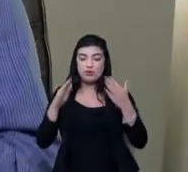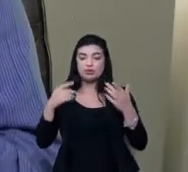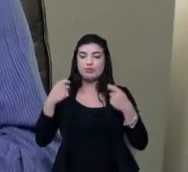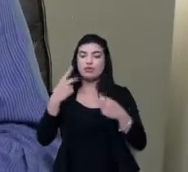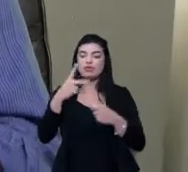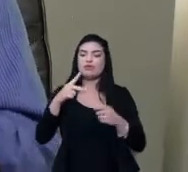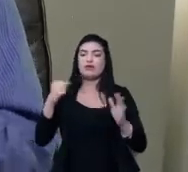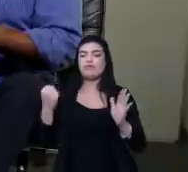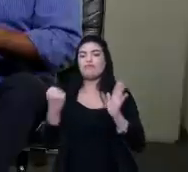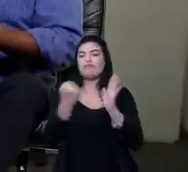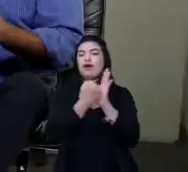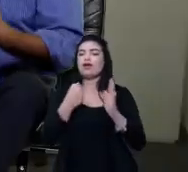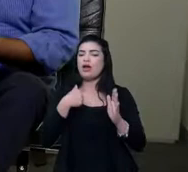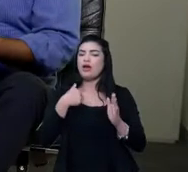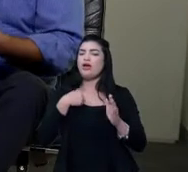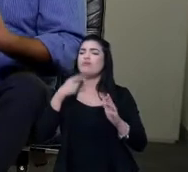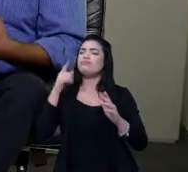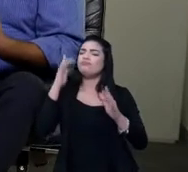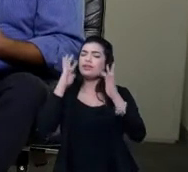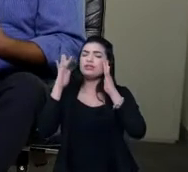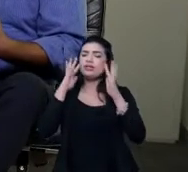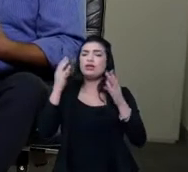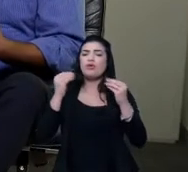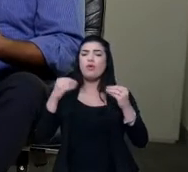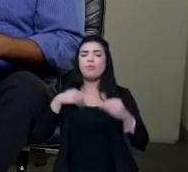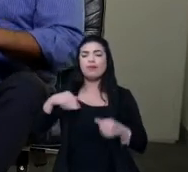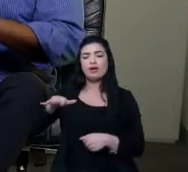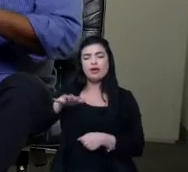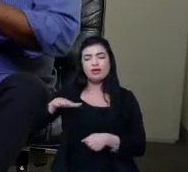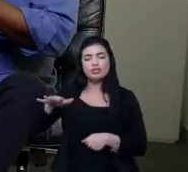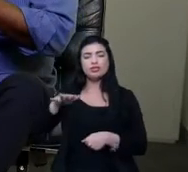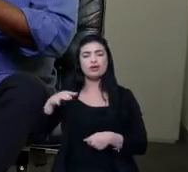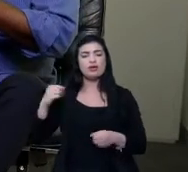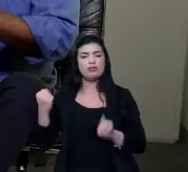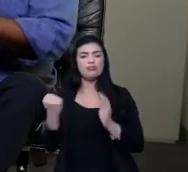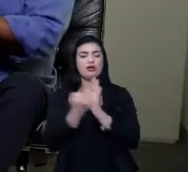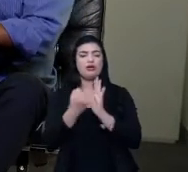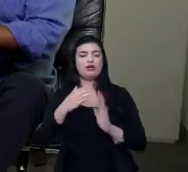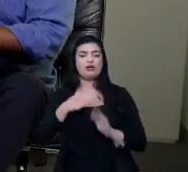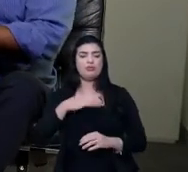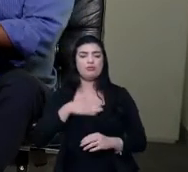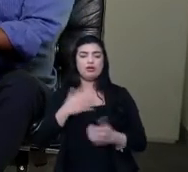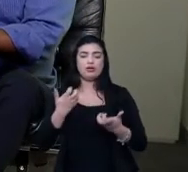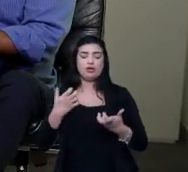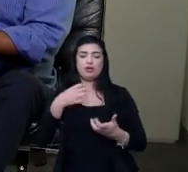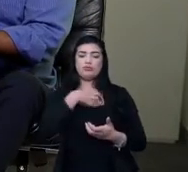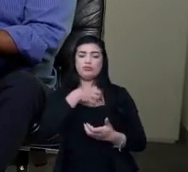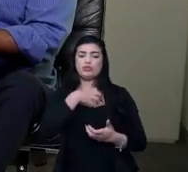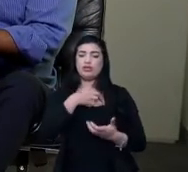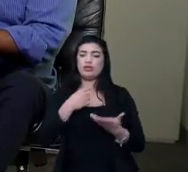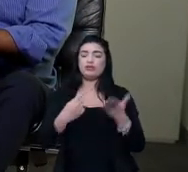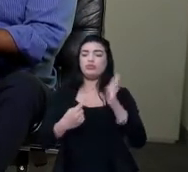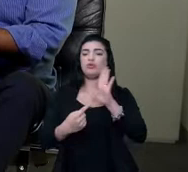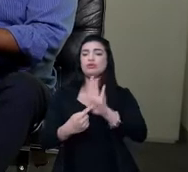buscar na minha aldeia, na minha região, na minha identidade, uma forma de me expressar para poder falar